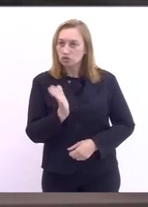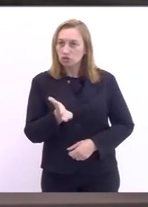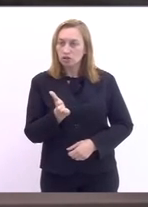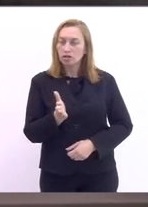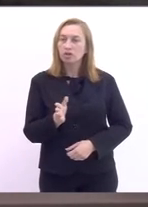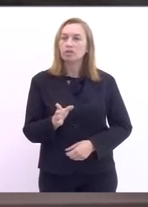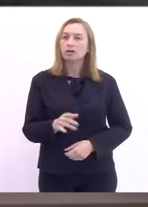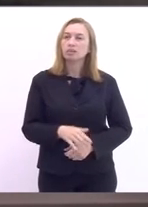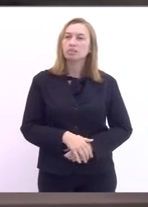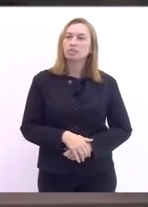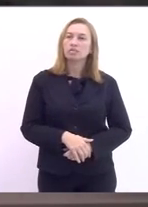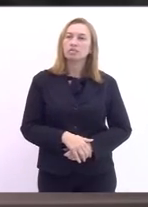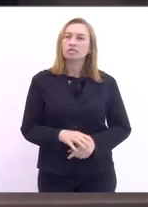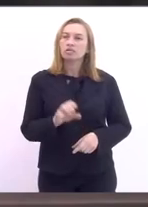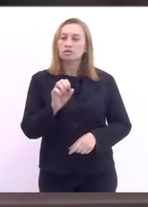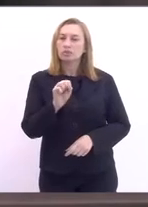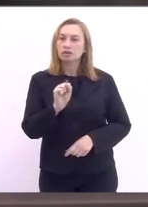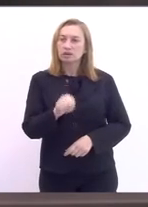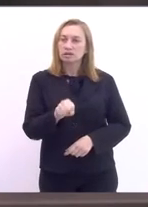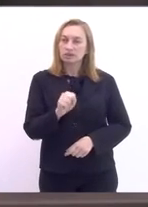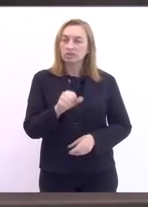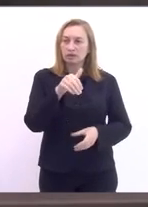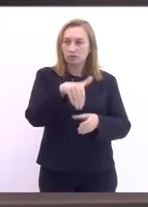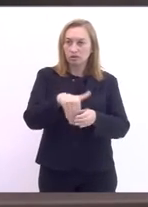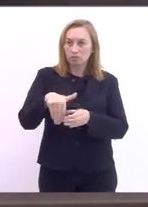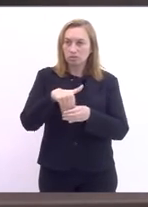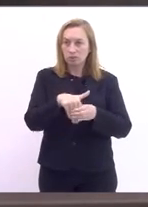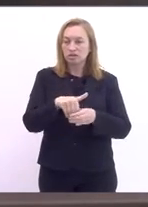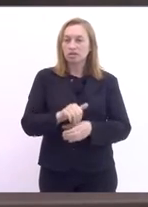consignou também seu voto favorável.